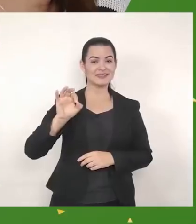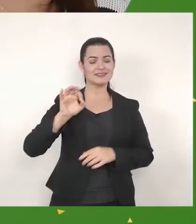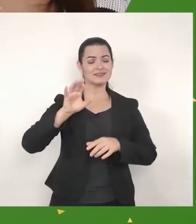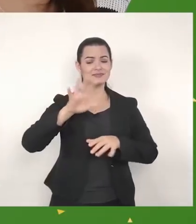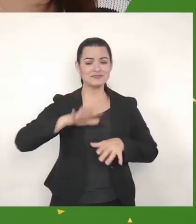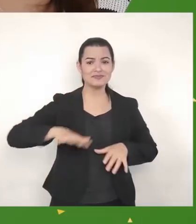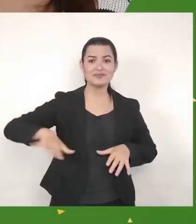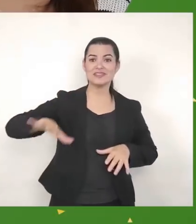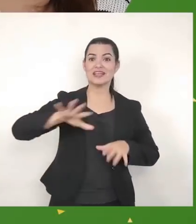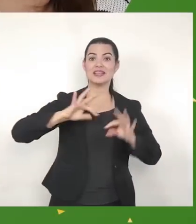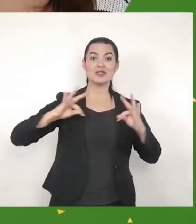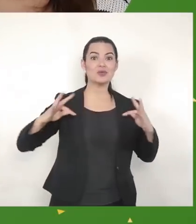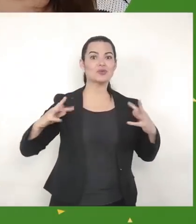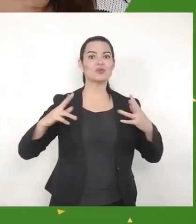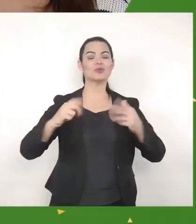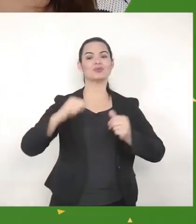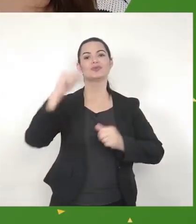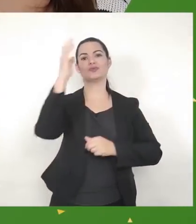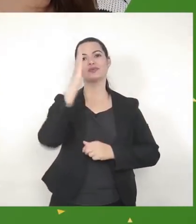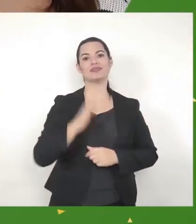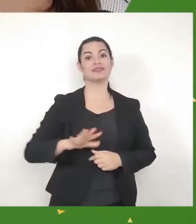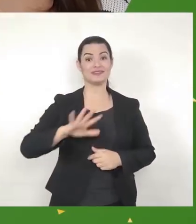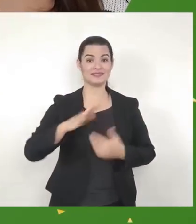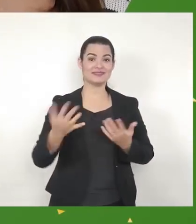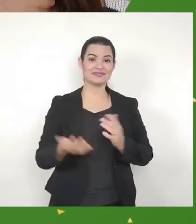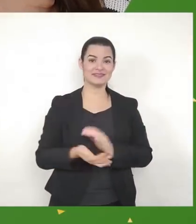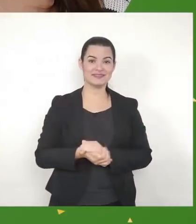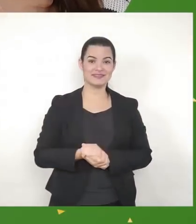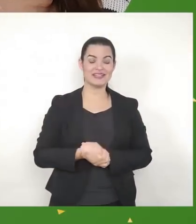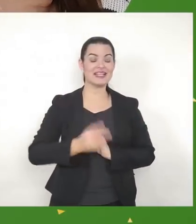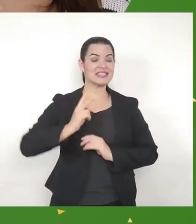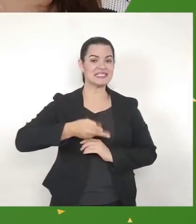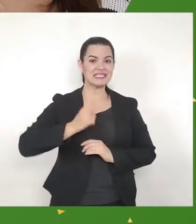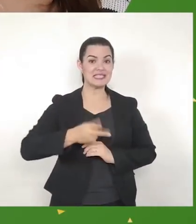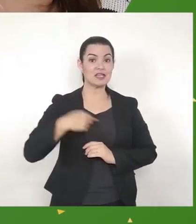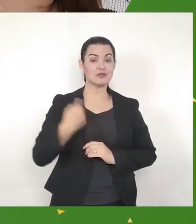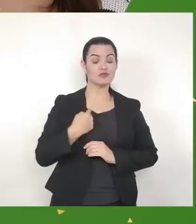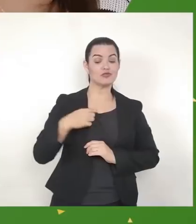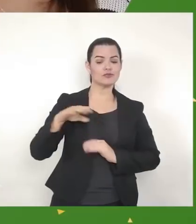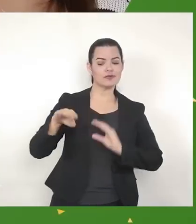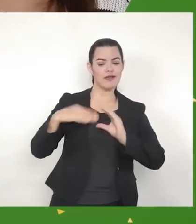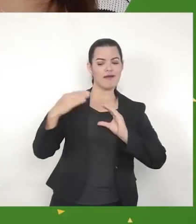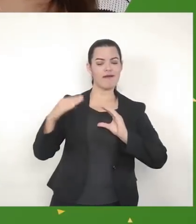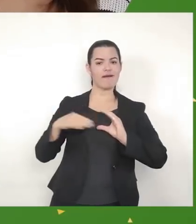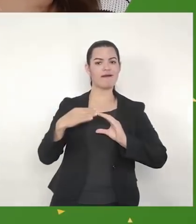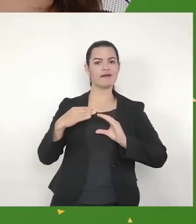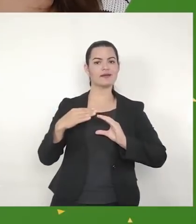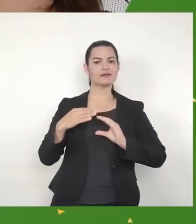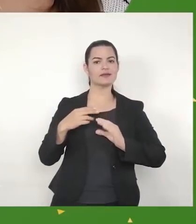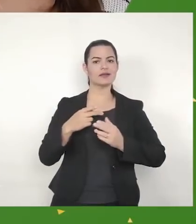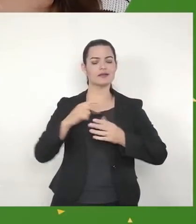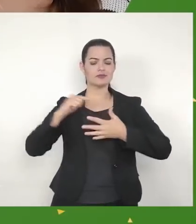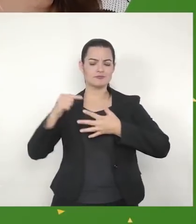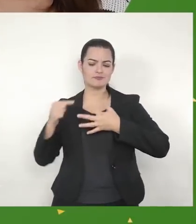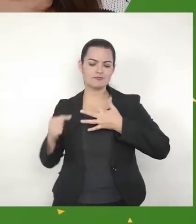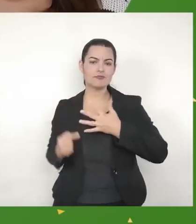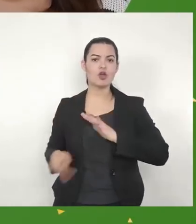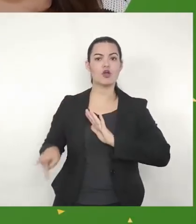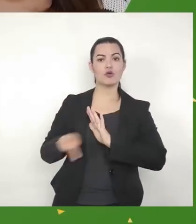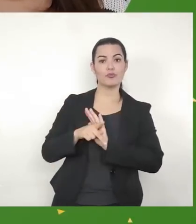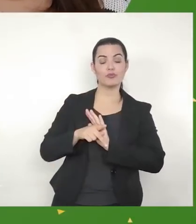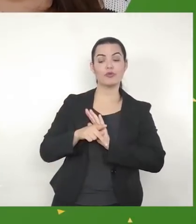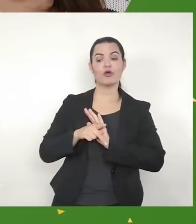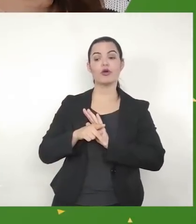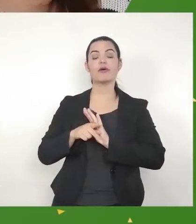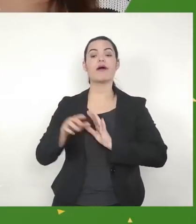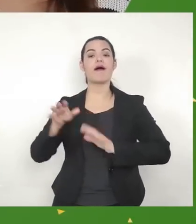18,2% da área total do nosso país. Todas as vezes que nós temos esses dados relacionados à